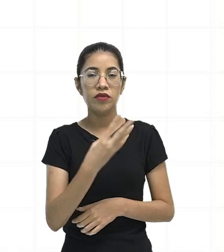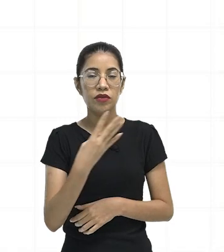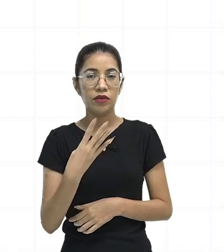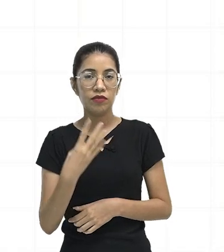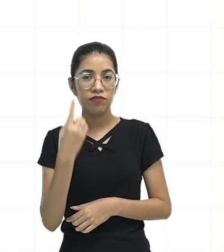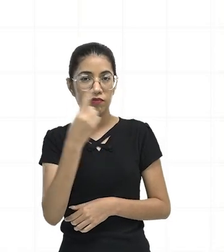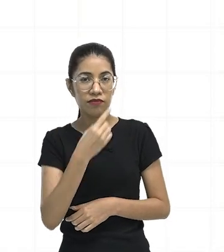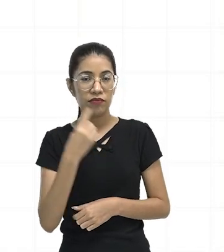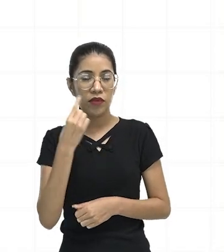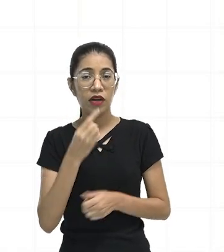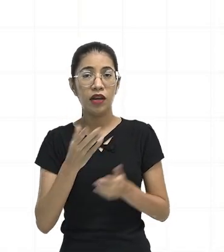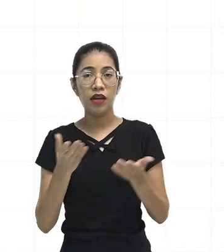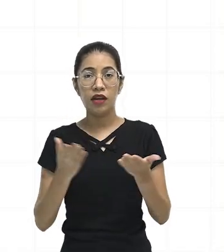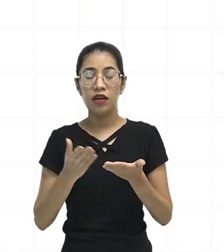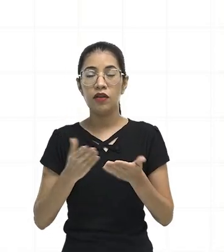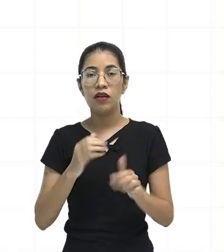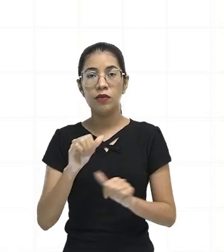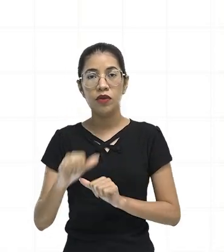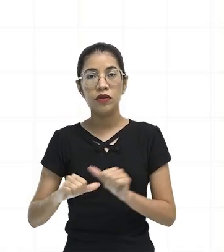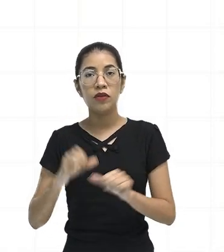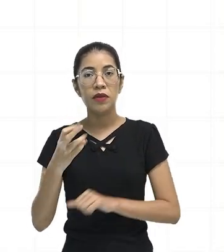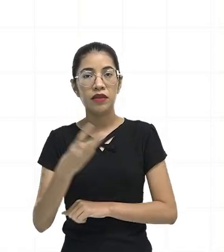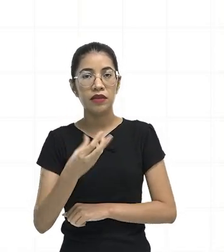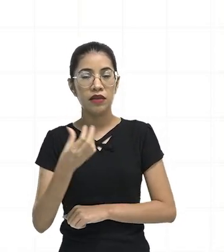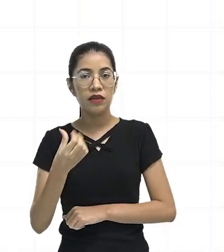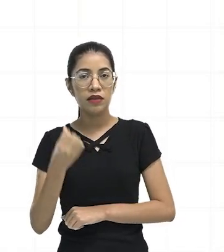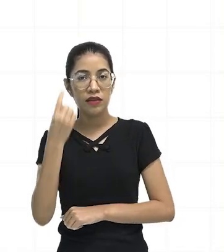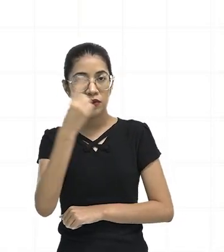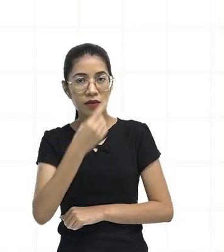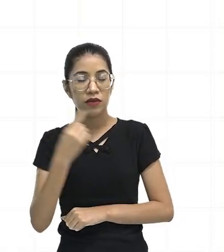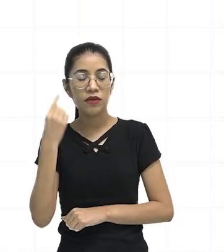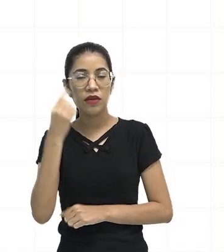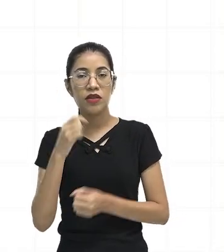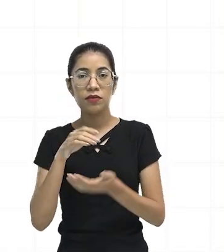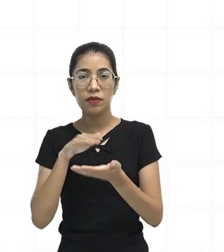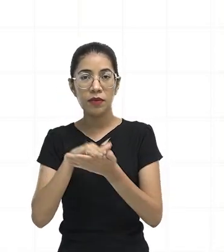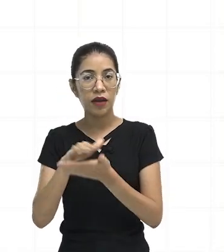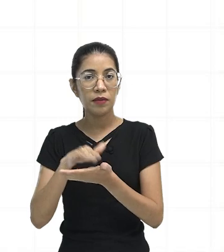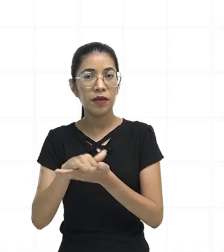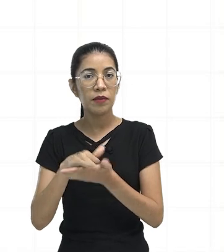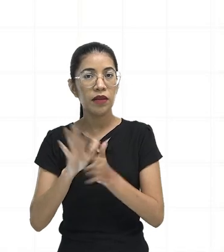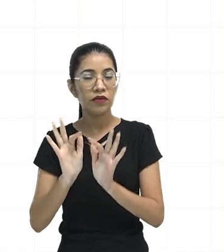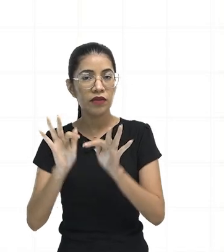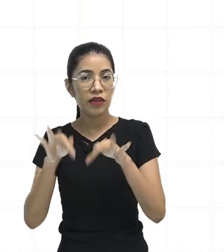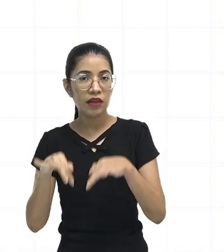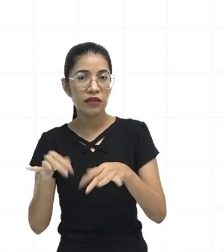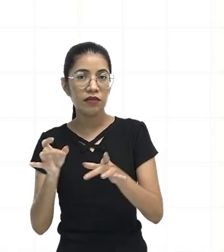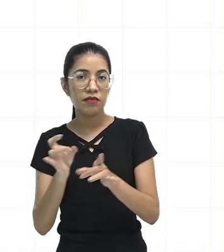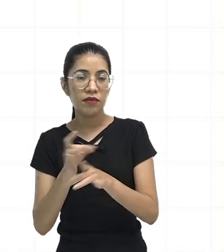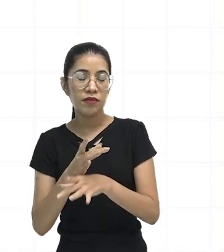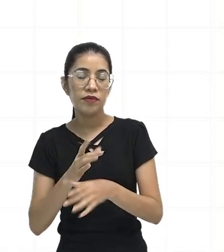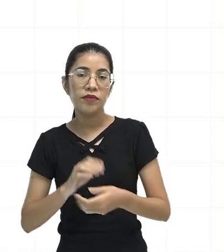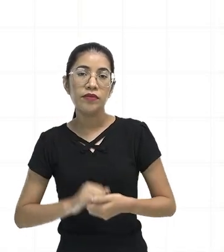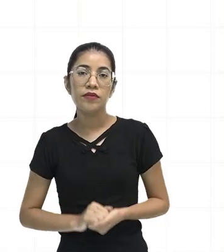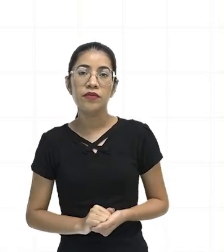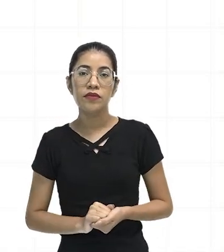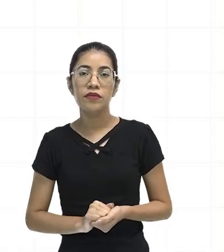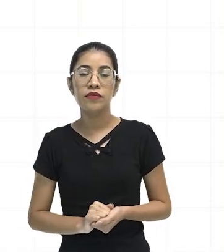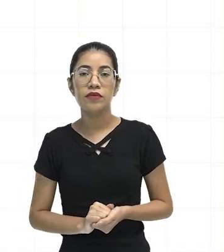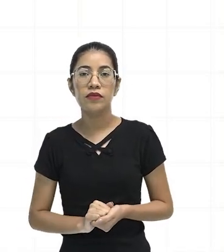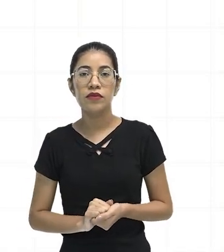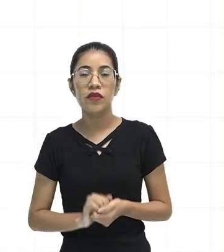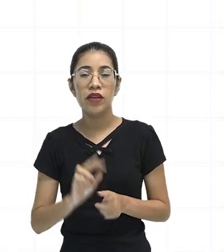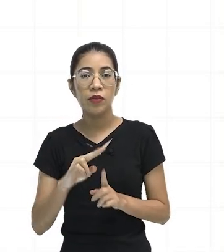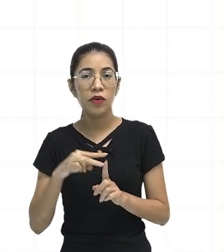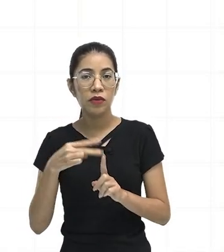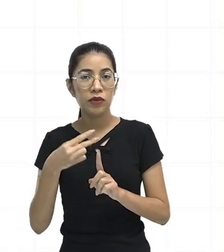ser realizado, então, em 36 horas. Quer dizer que ele vai demorar mais a sua metade